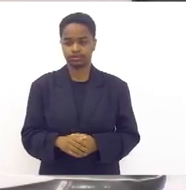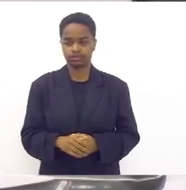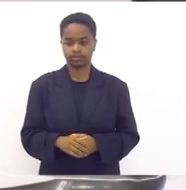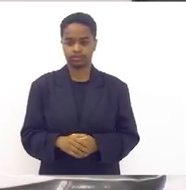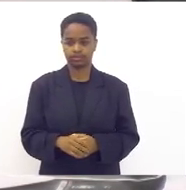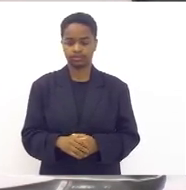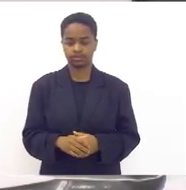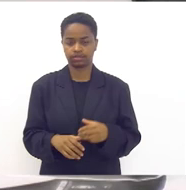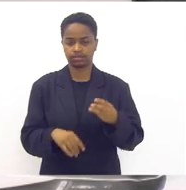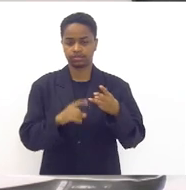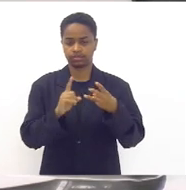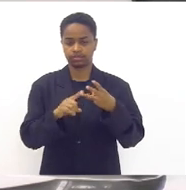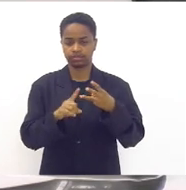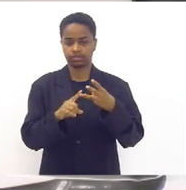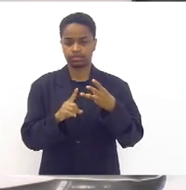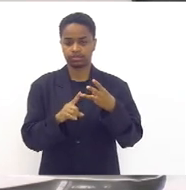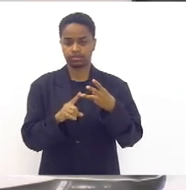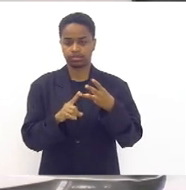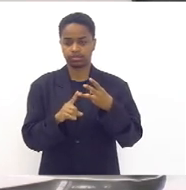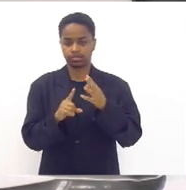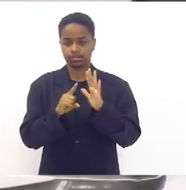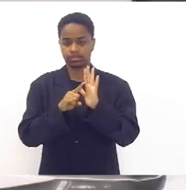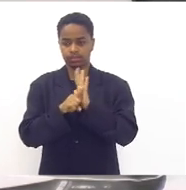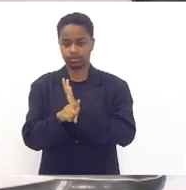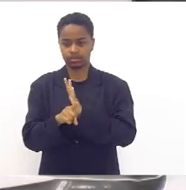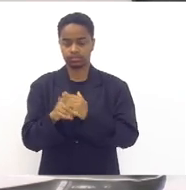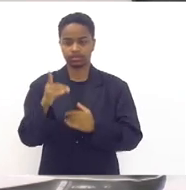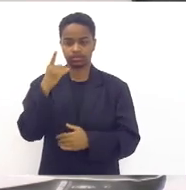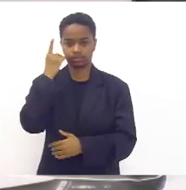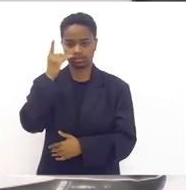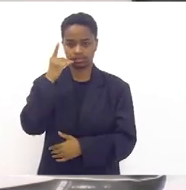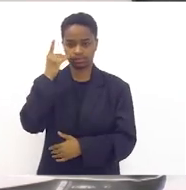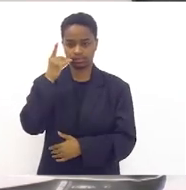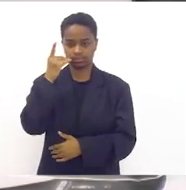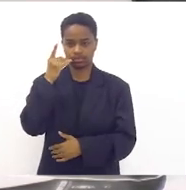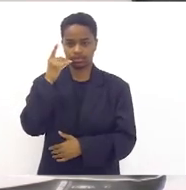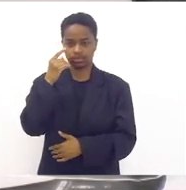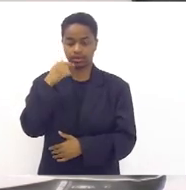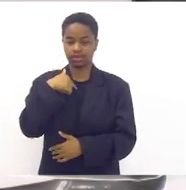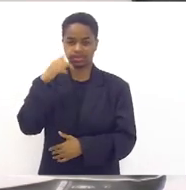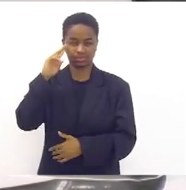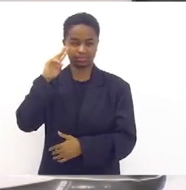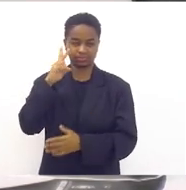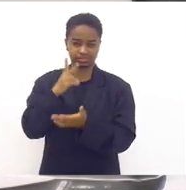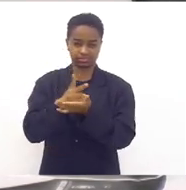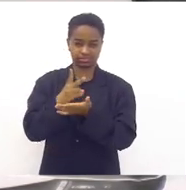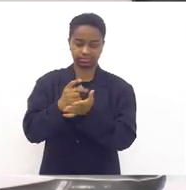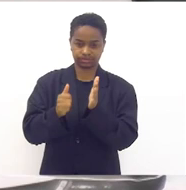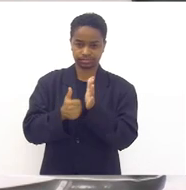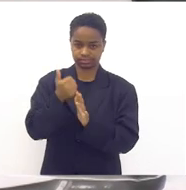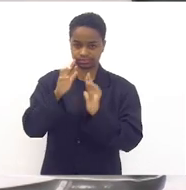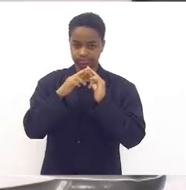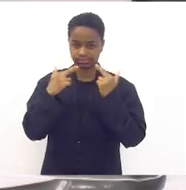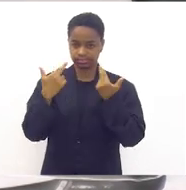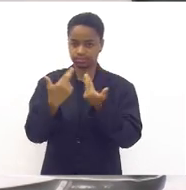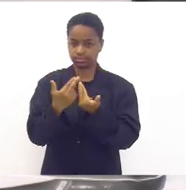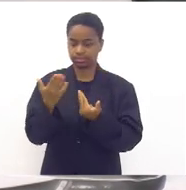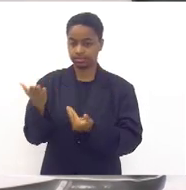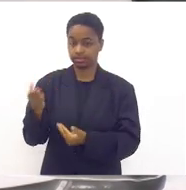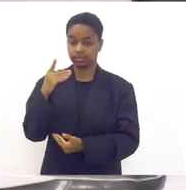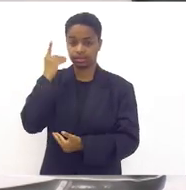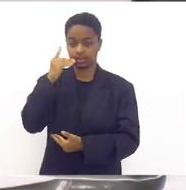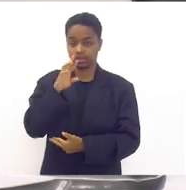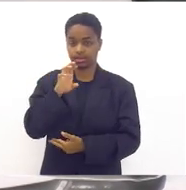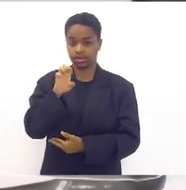E a terceira pergunta, que o deputado, não esqueço nunca mais nossa primeira reunião, e de forma muito apropriada, o deputado